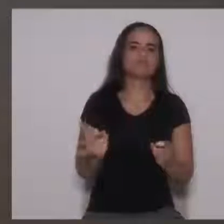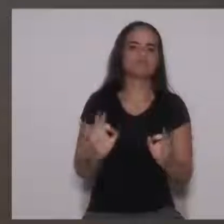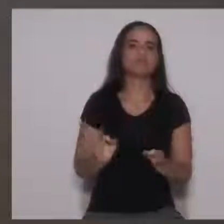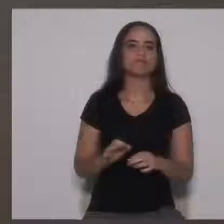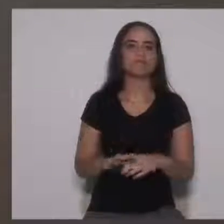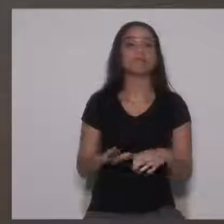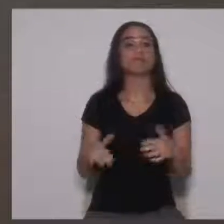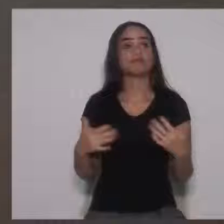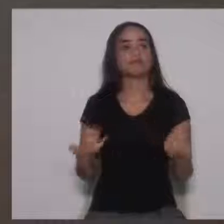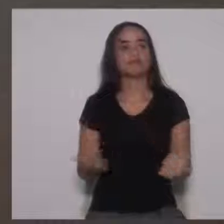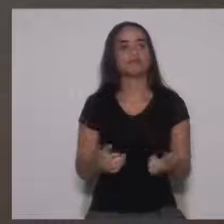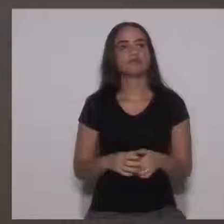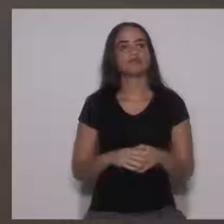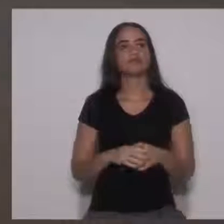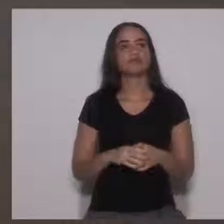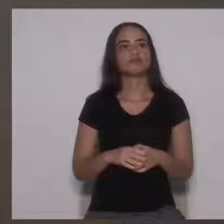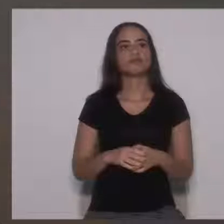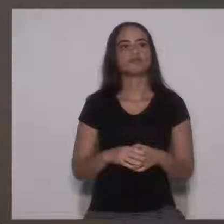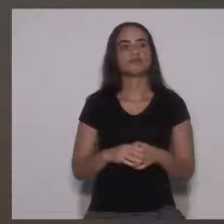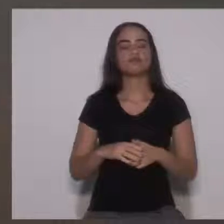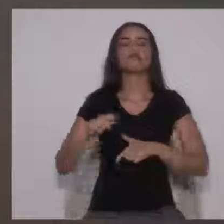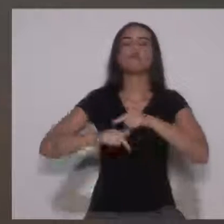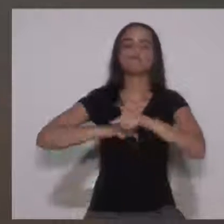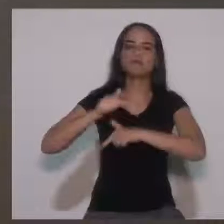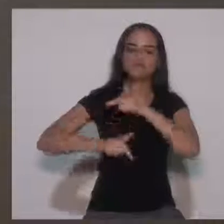Mas falando da pedreira que é,